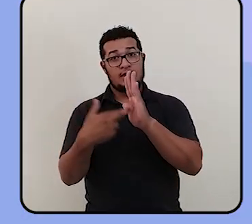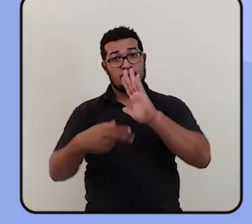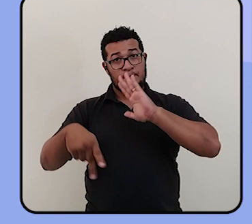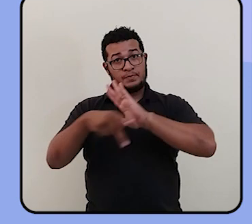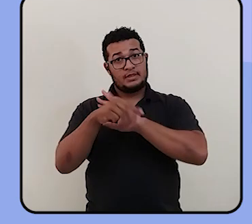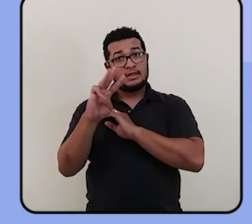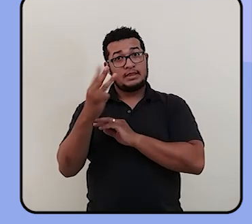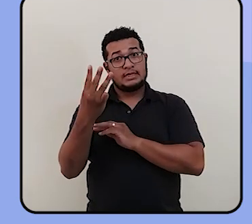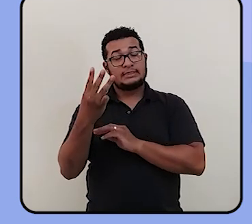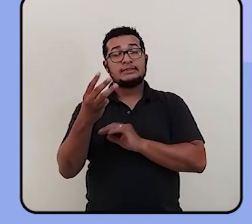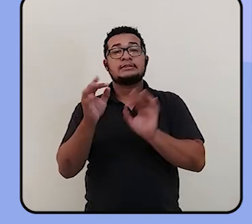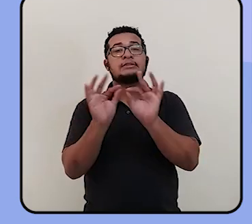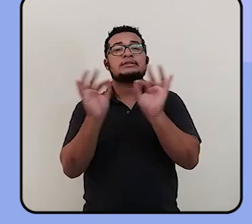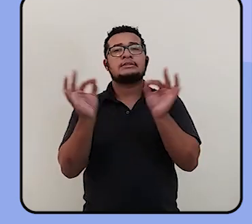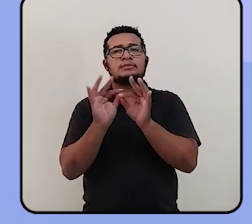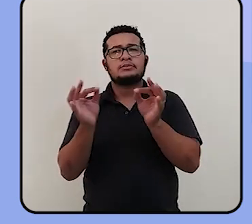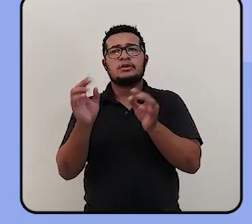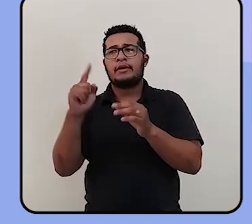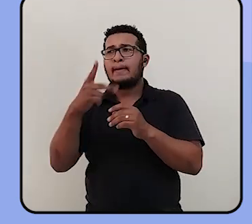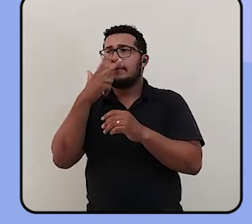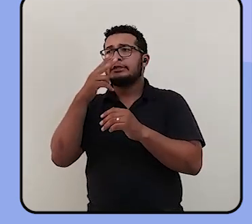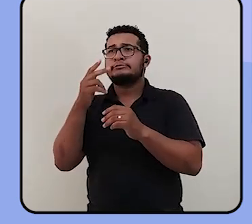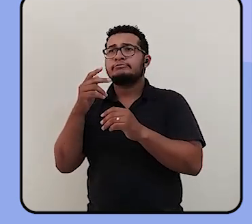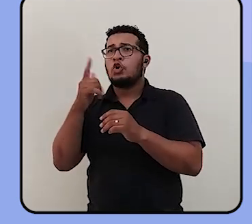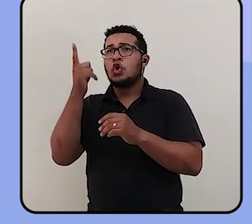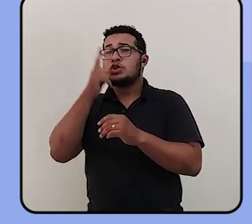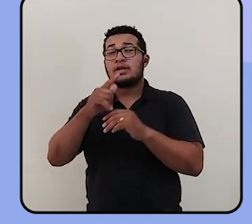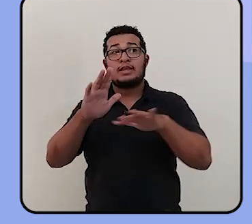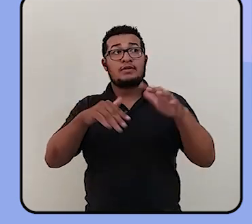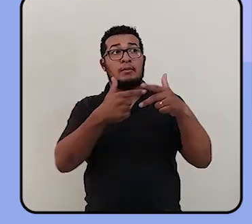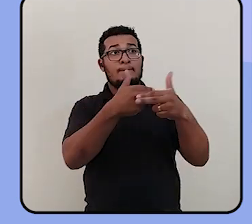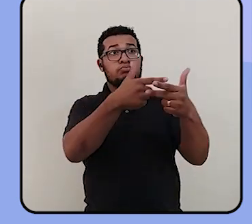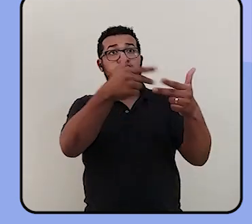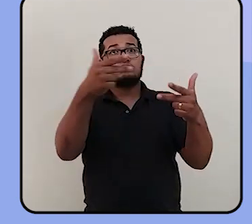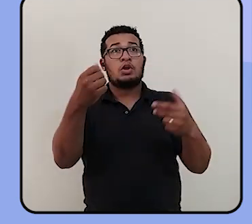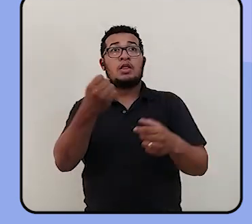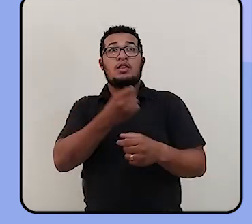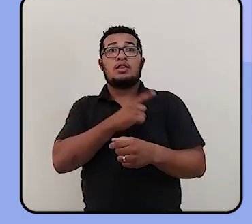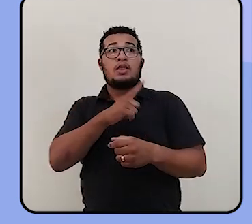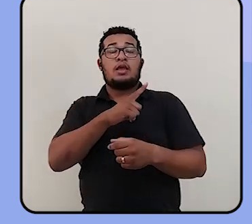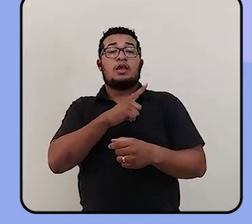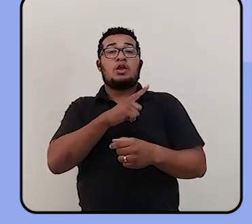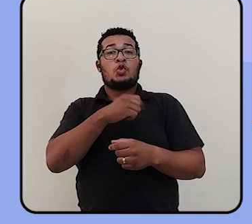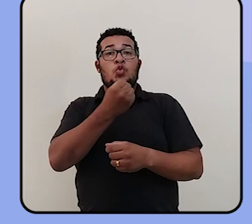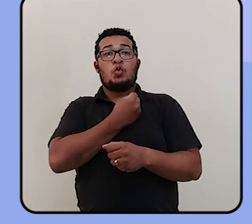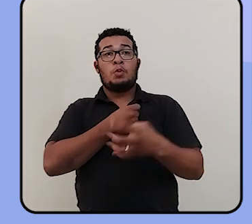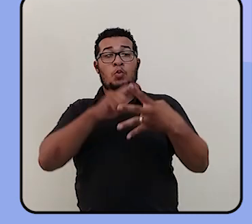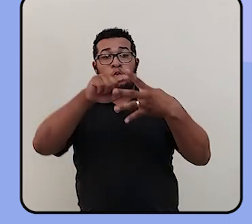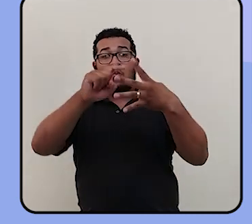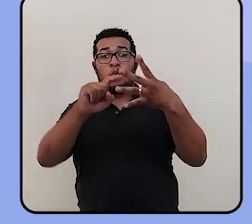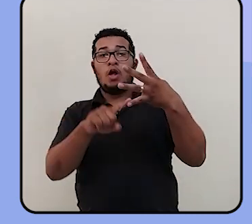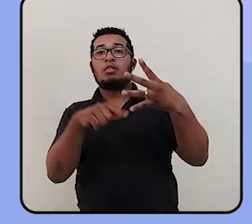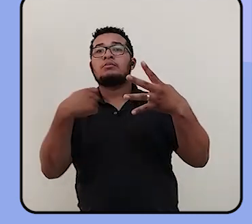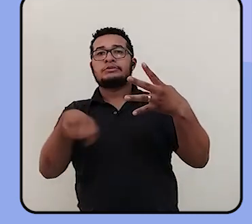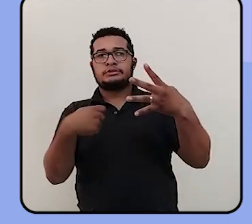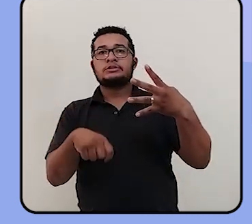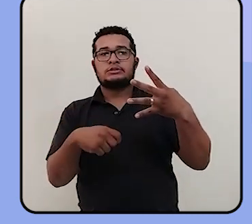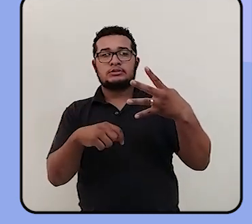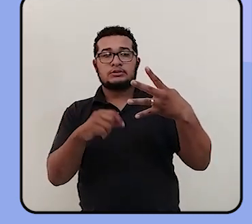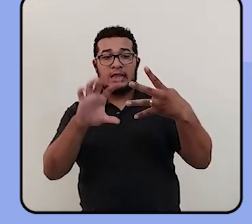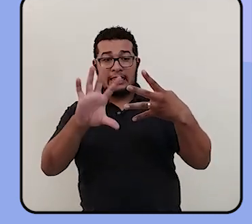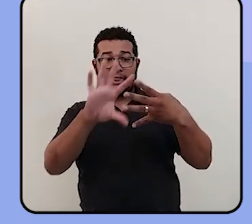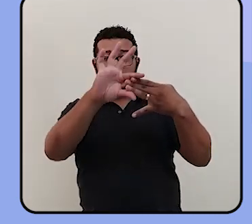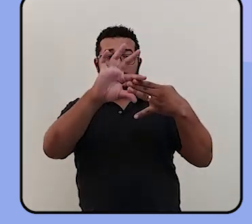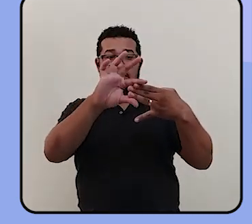Regra de 3 simples é um processo prático para resolver problemas que envolvam 4 valores, dos